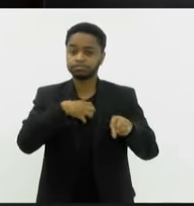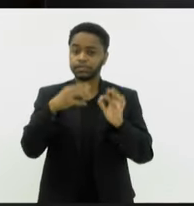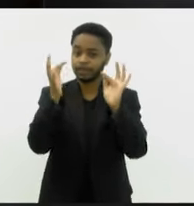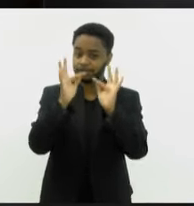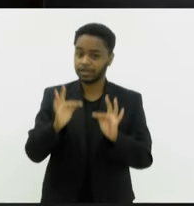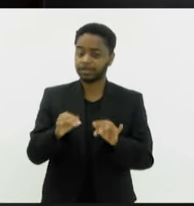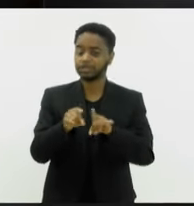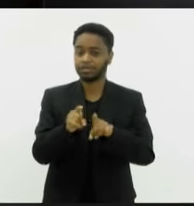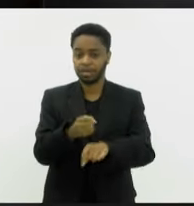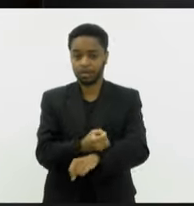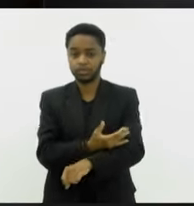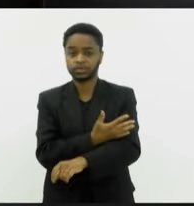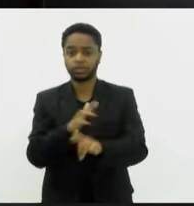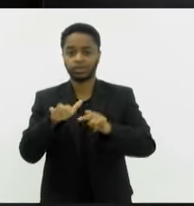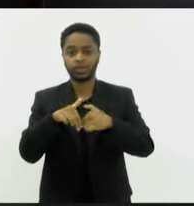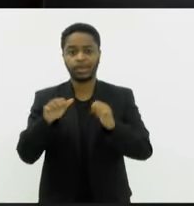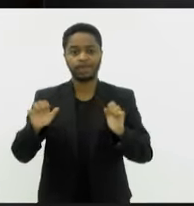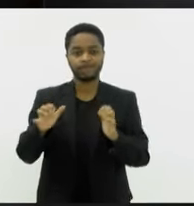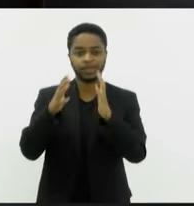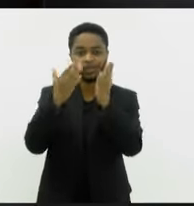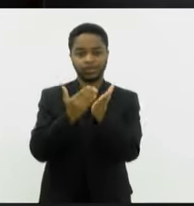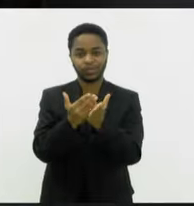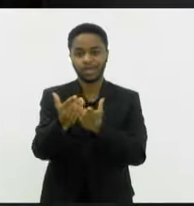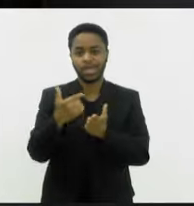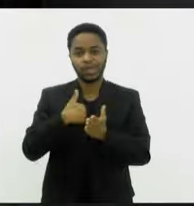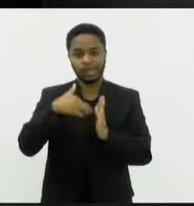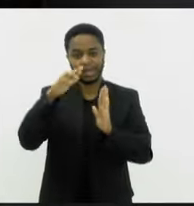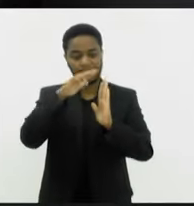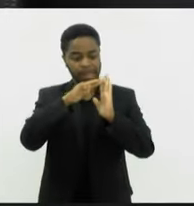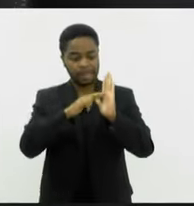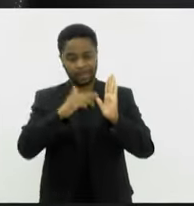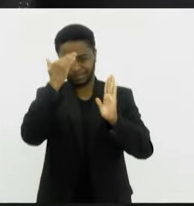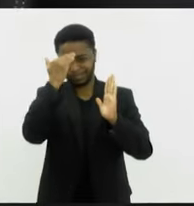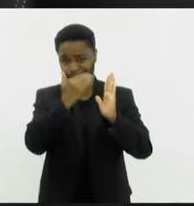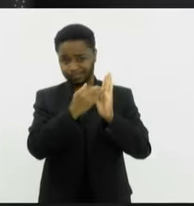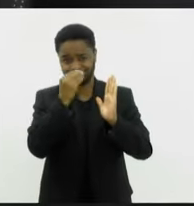emocionada com esse evento que eu vou quebrar um monte de